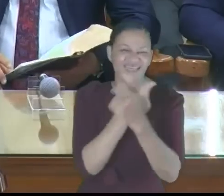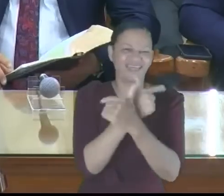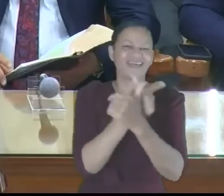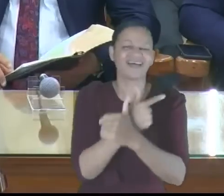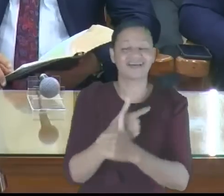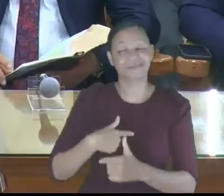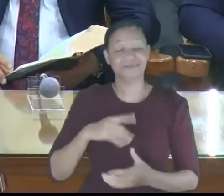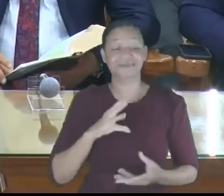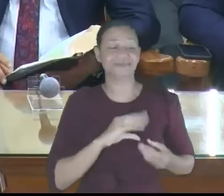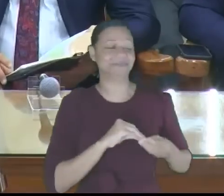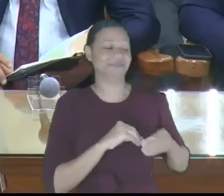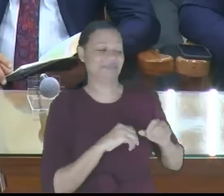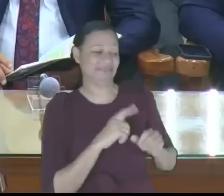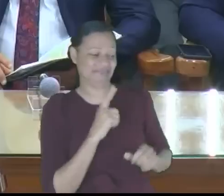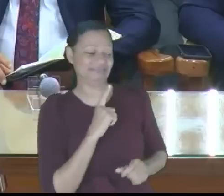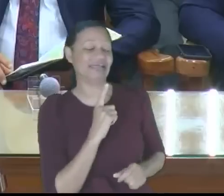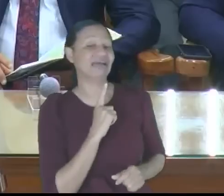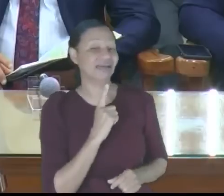Tem, irmão.